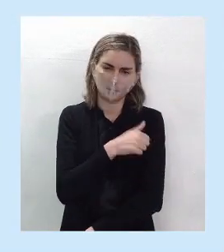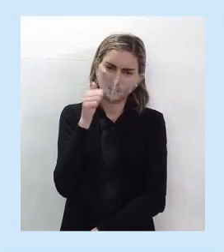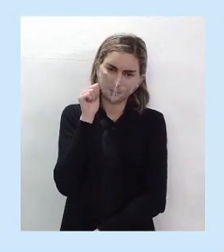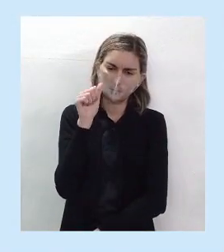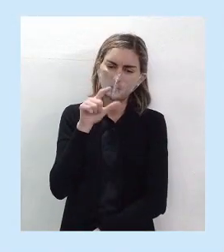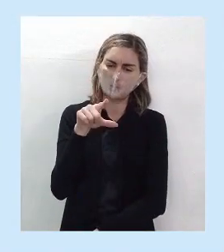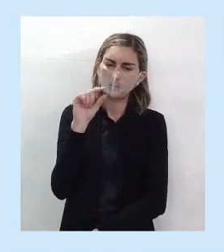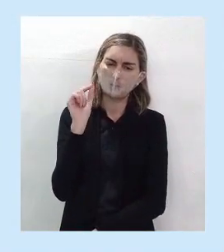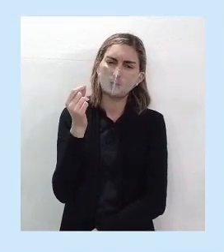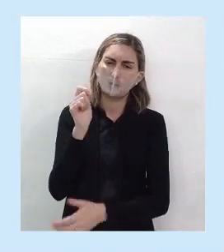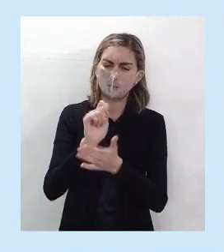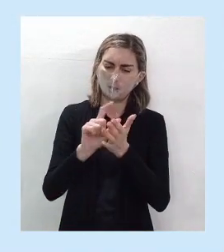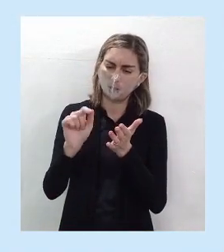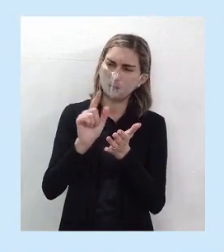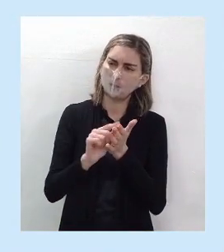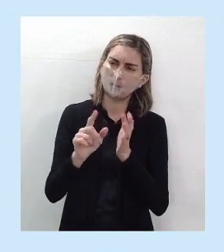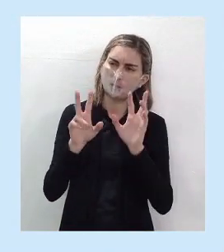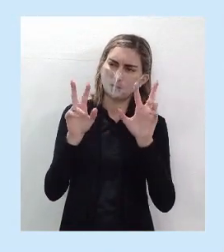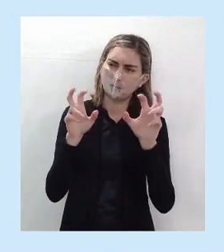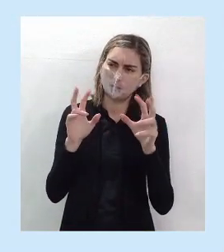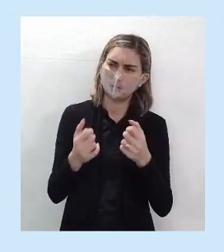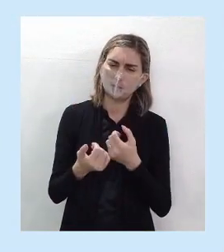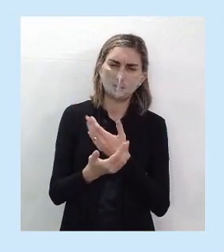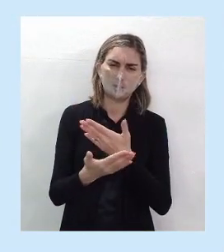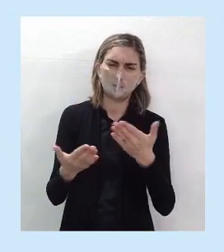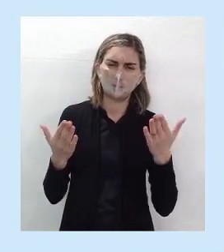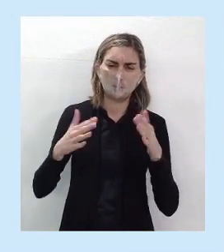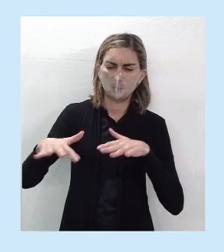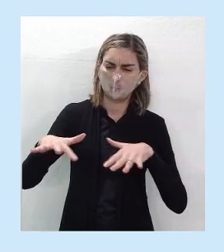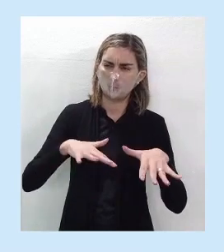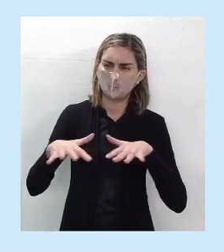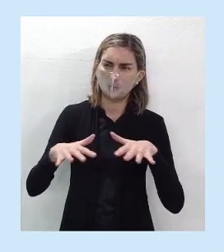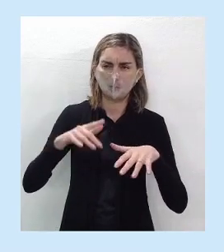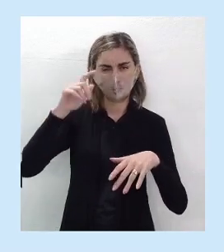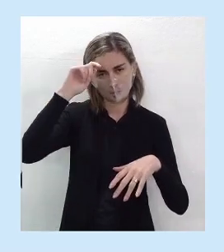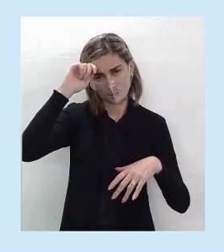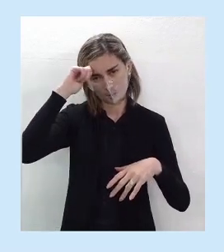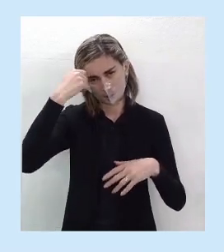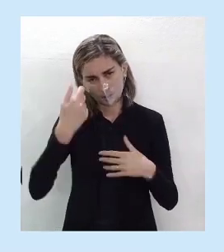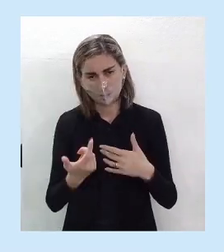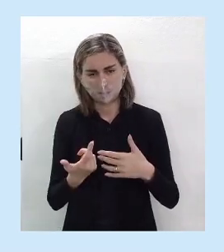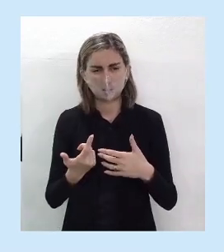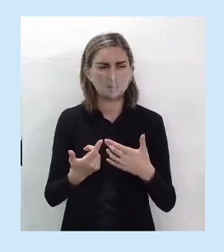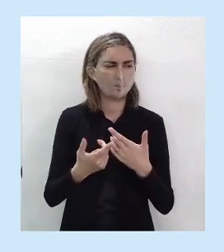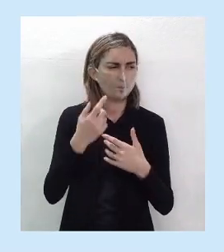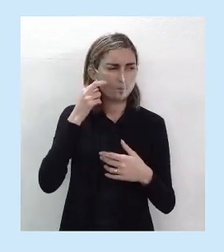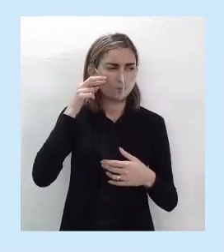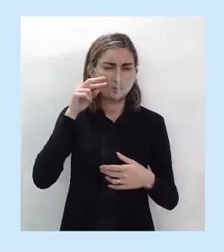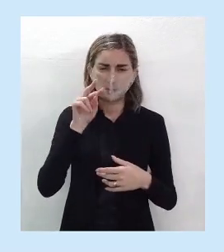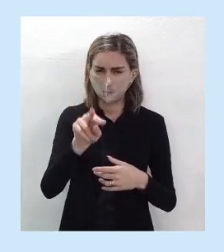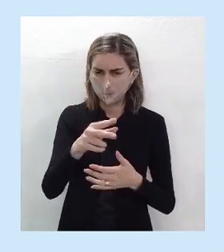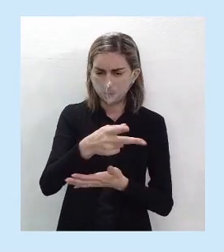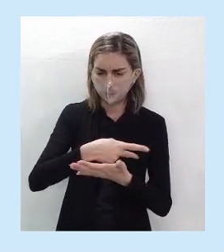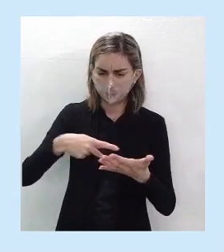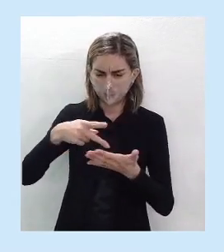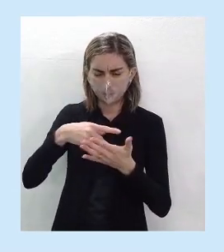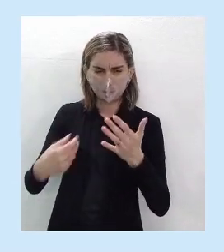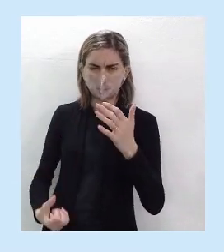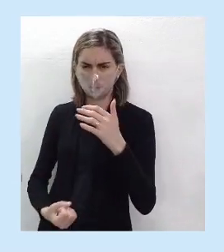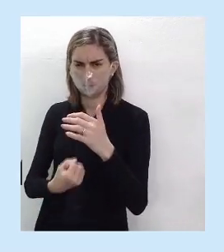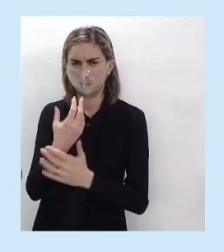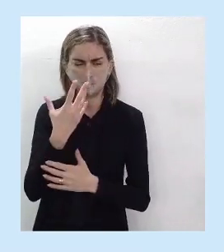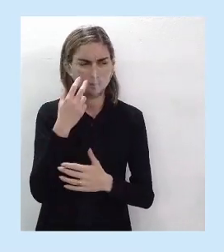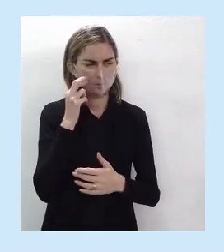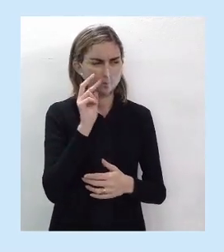aluna, não é, escolheu um artigo sobre a questão do movimento negro. Dá uma olhada no poema que